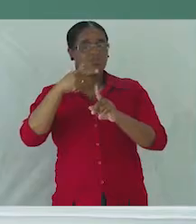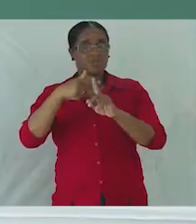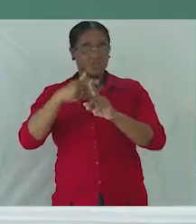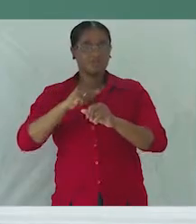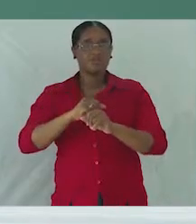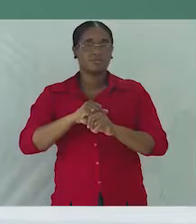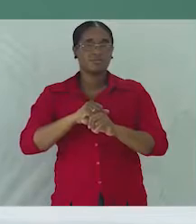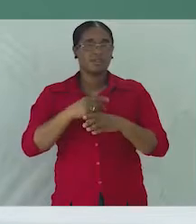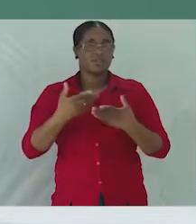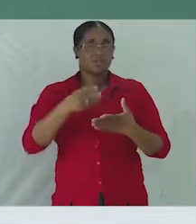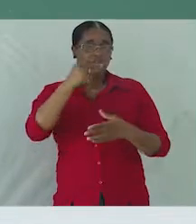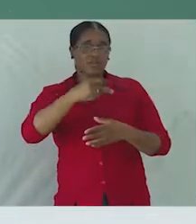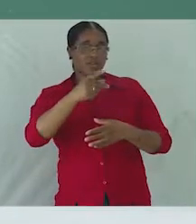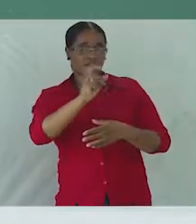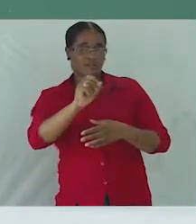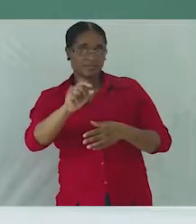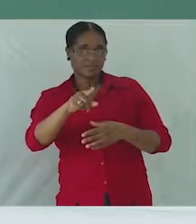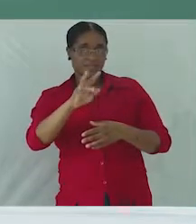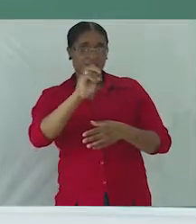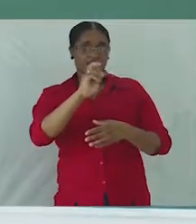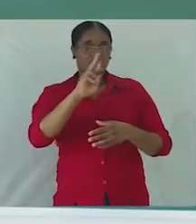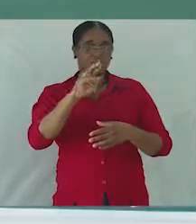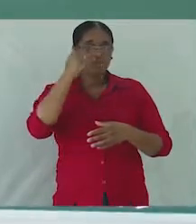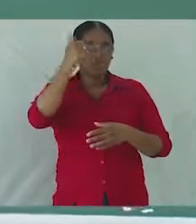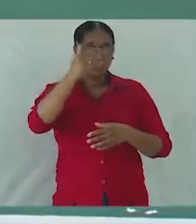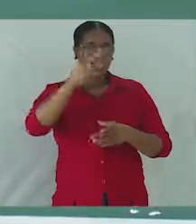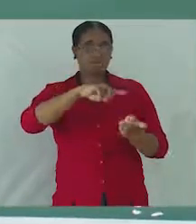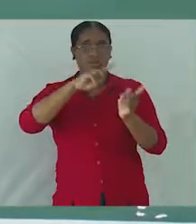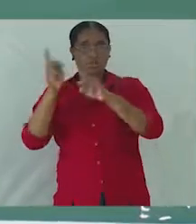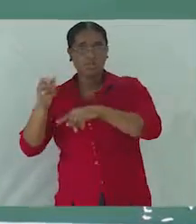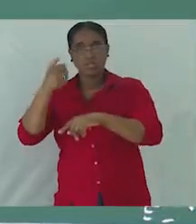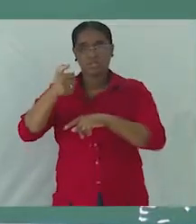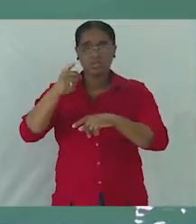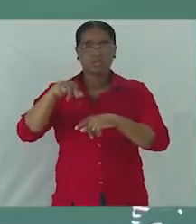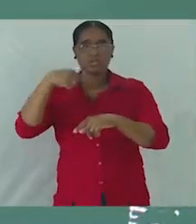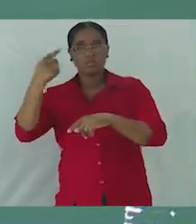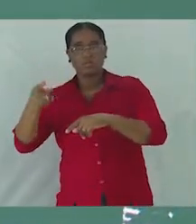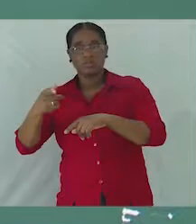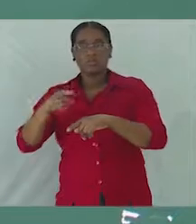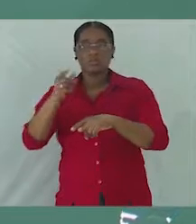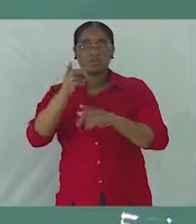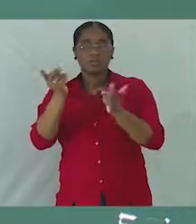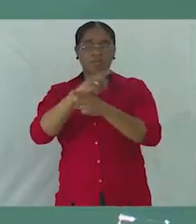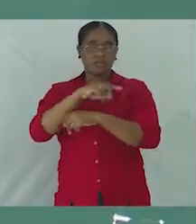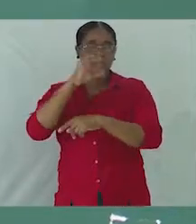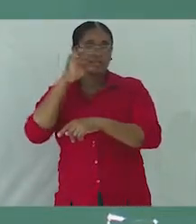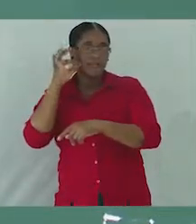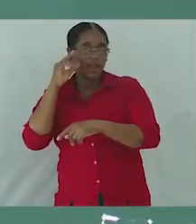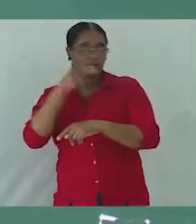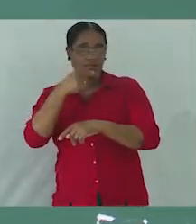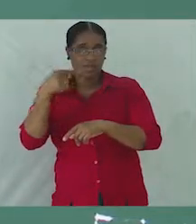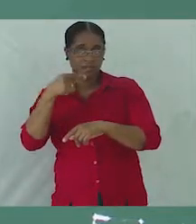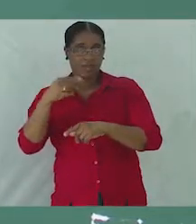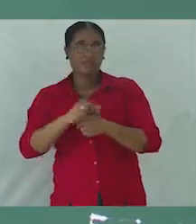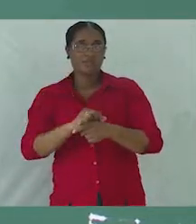positivo. Então ficamos 3x², mandamos o 5 para o outro membro mudando de sinal. Vamos